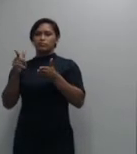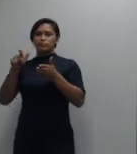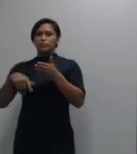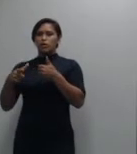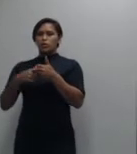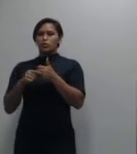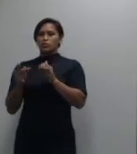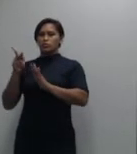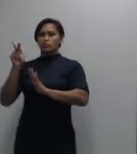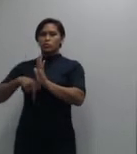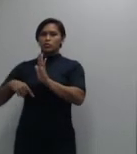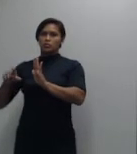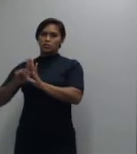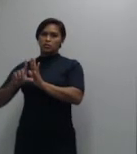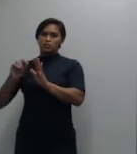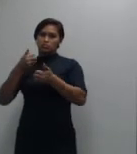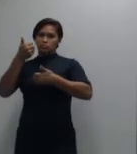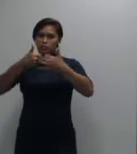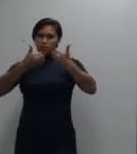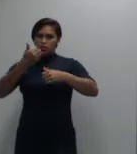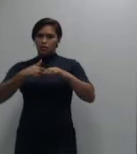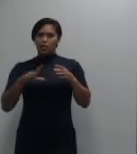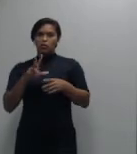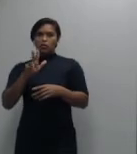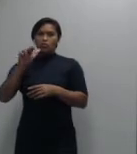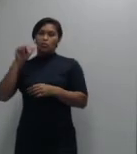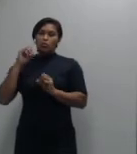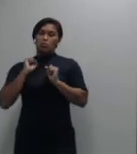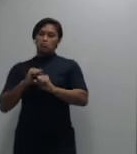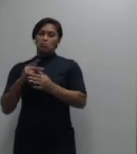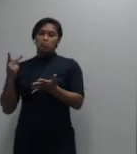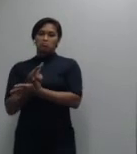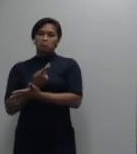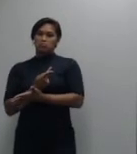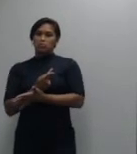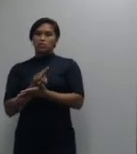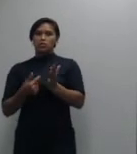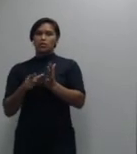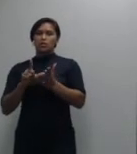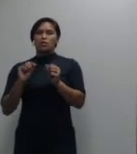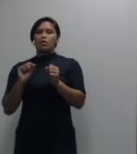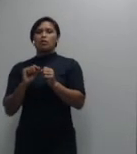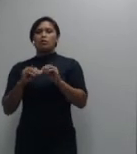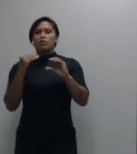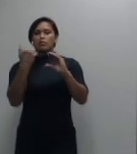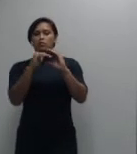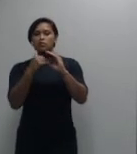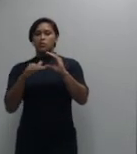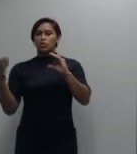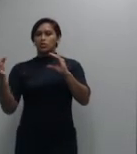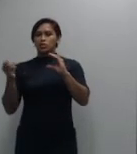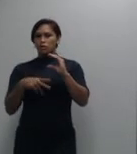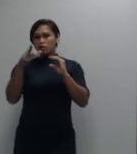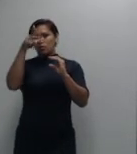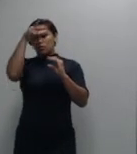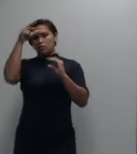projeto das notícias discriminar jamais poderia ter um feito com a mensagem nova